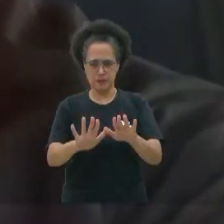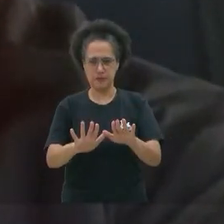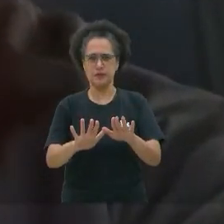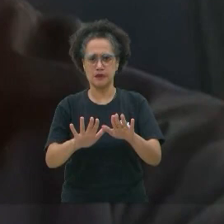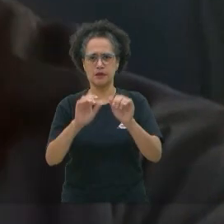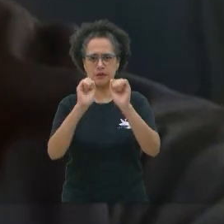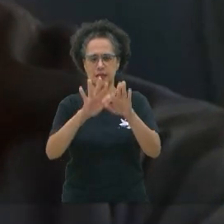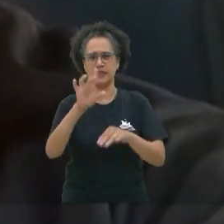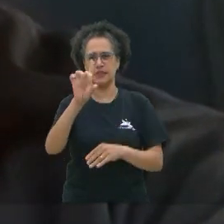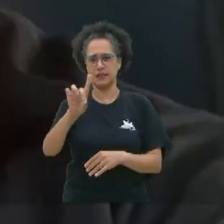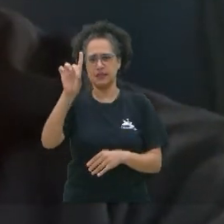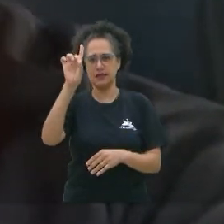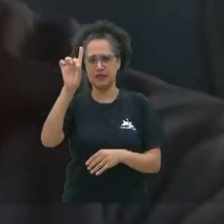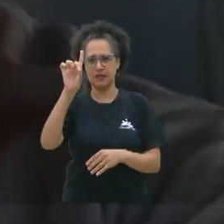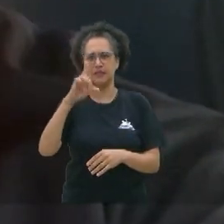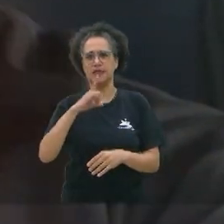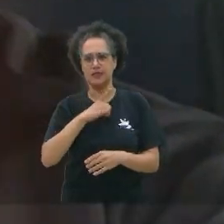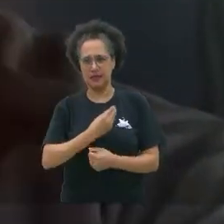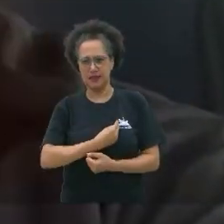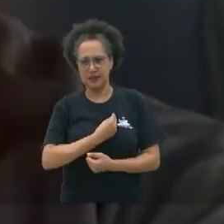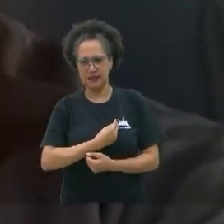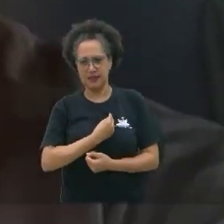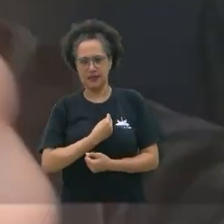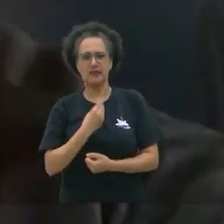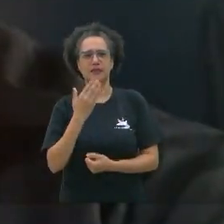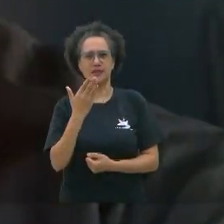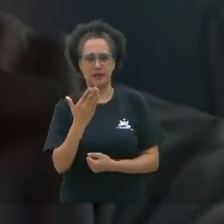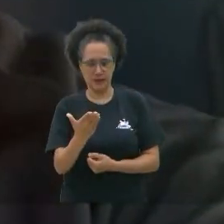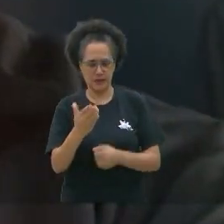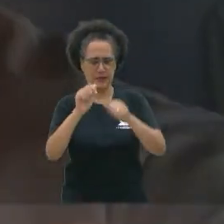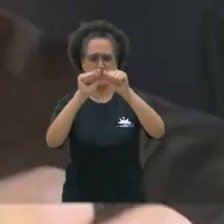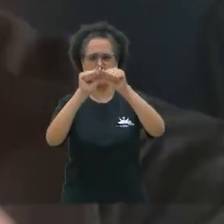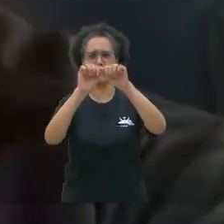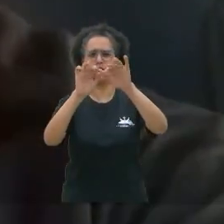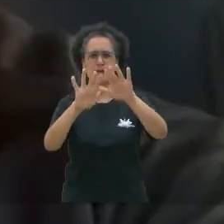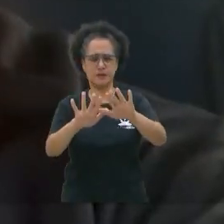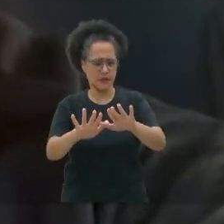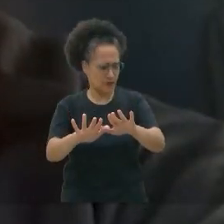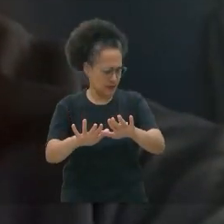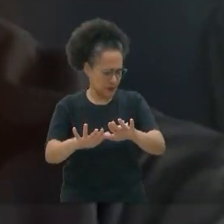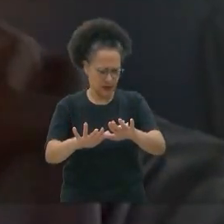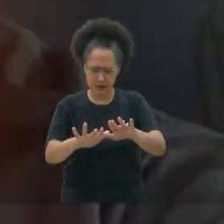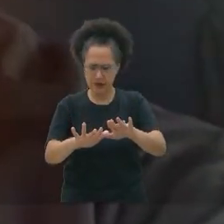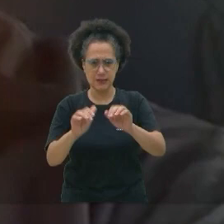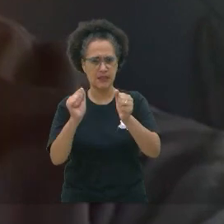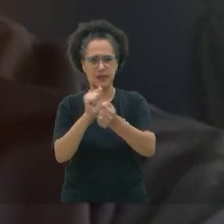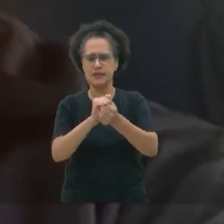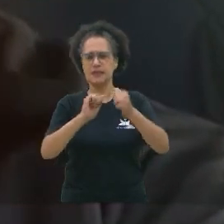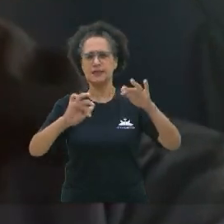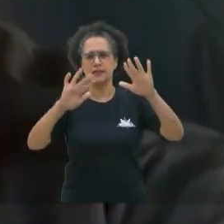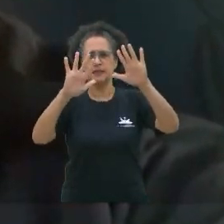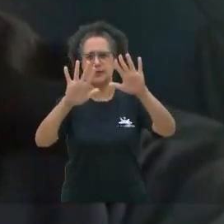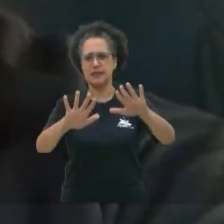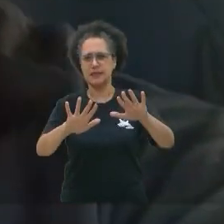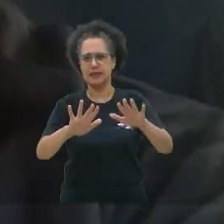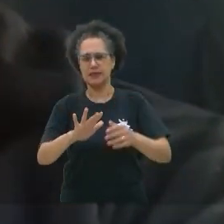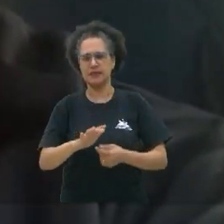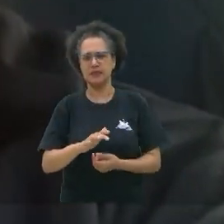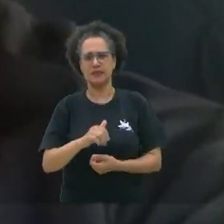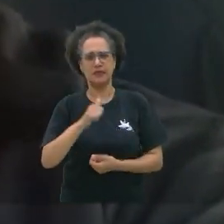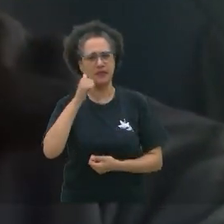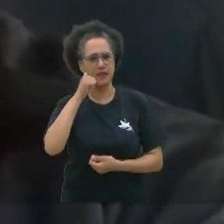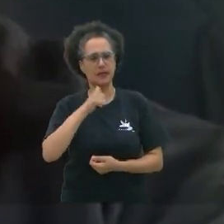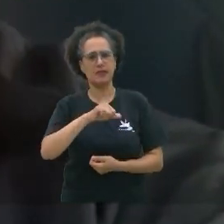aí e é sempre uma grande alegria estar aí nesse lugar abençoado de graças e de bênçãos, mas infelizmente o padre já